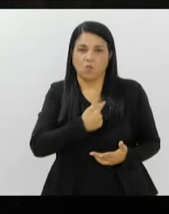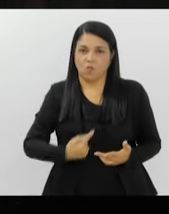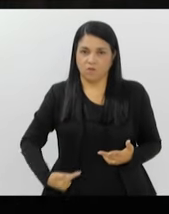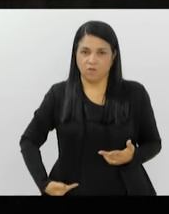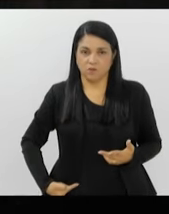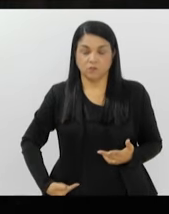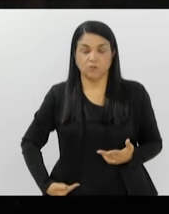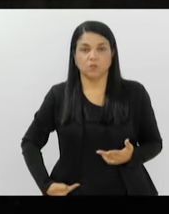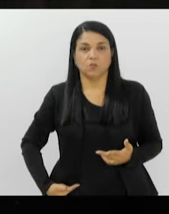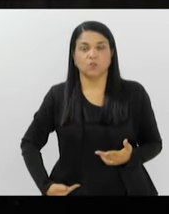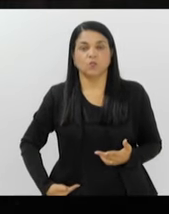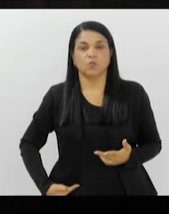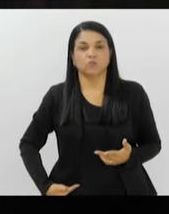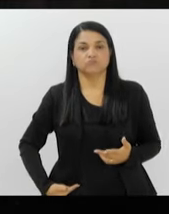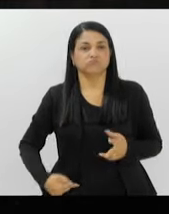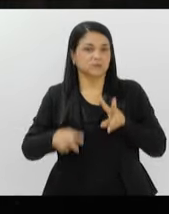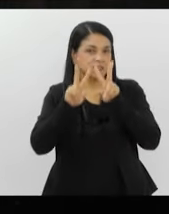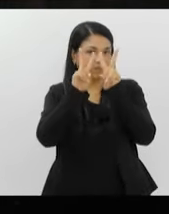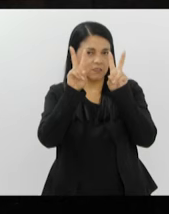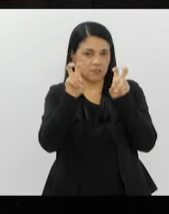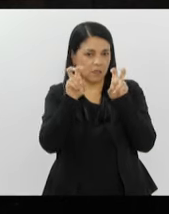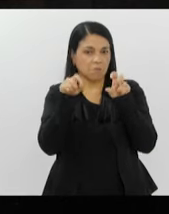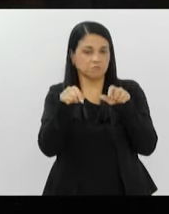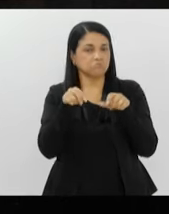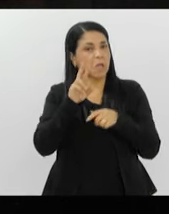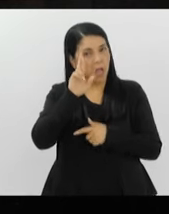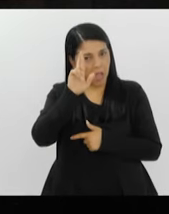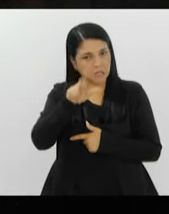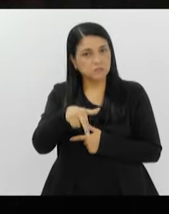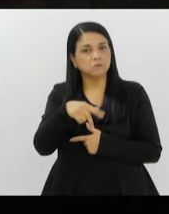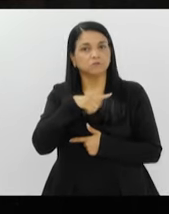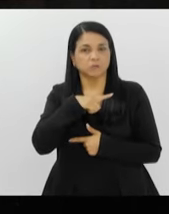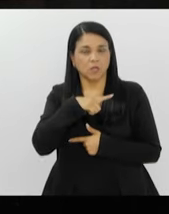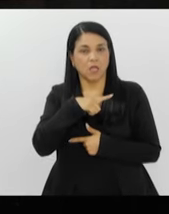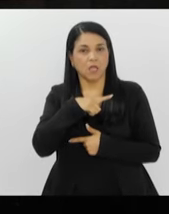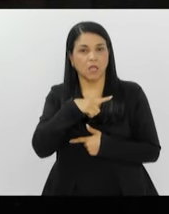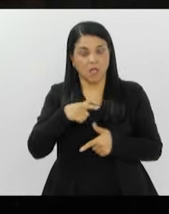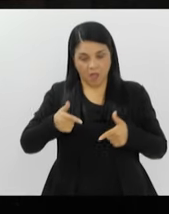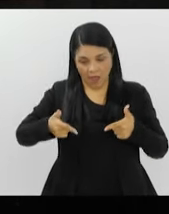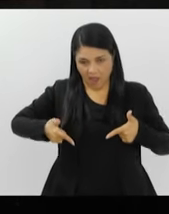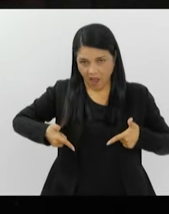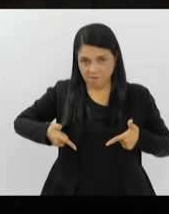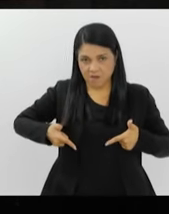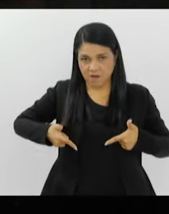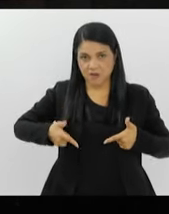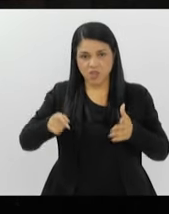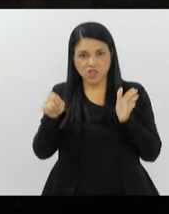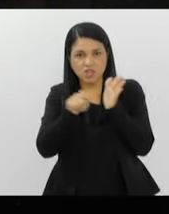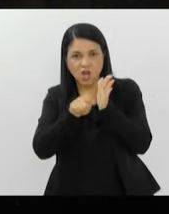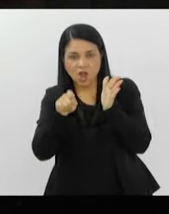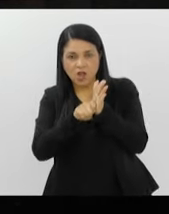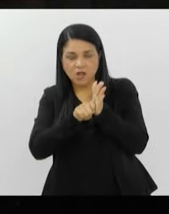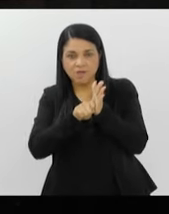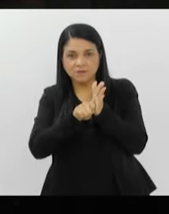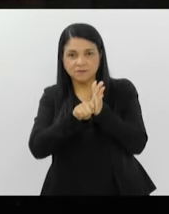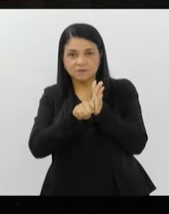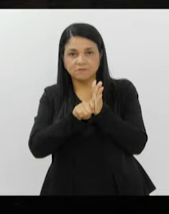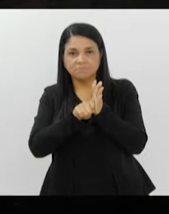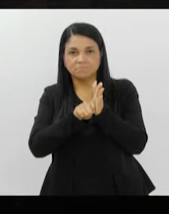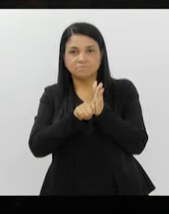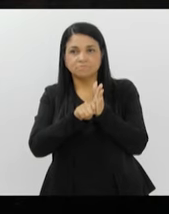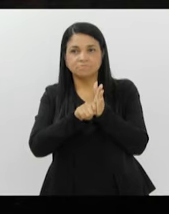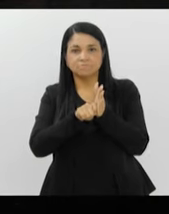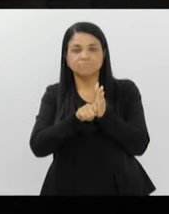caso específico tem razão né arma e droga evidentemente entra